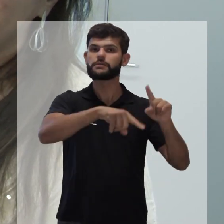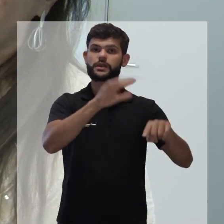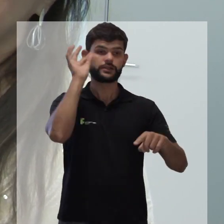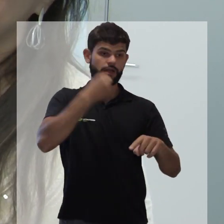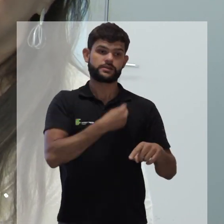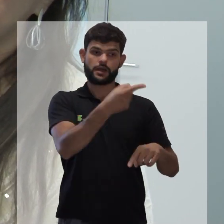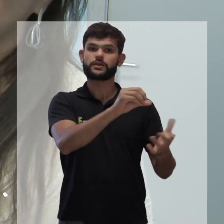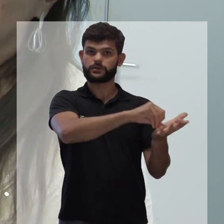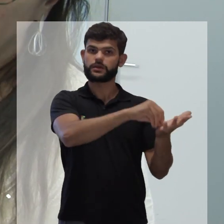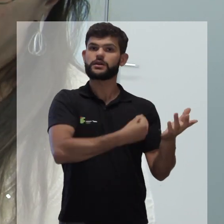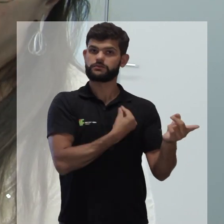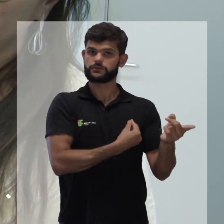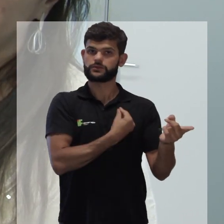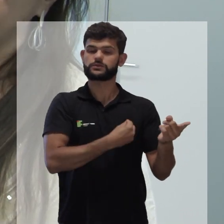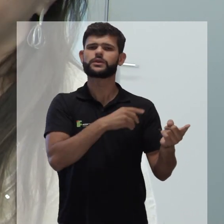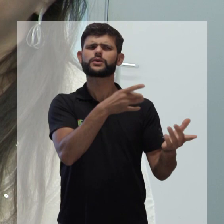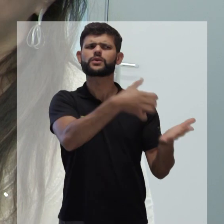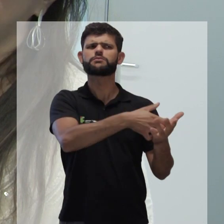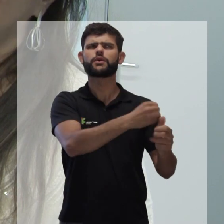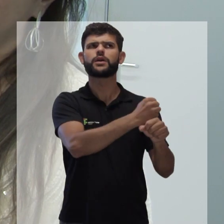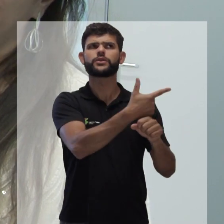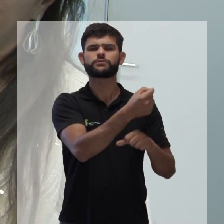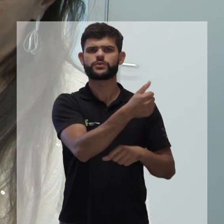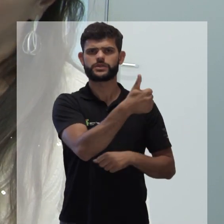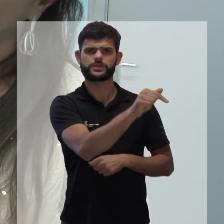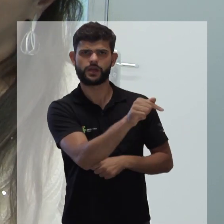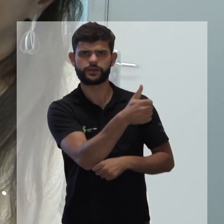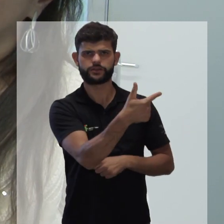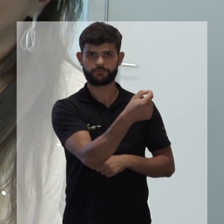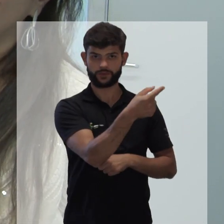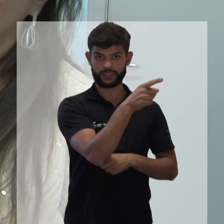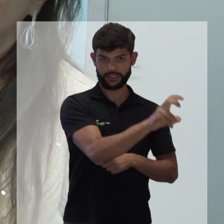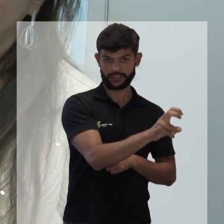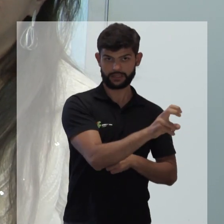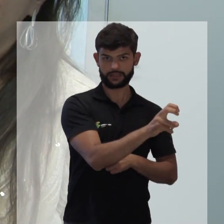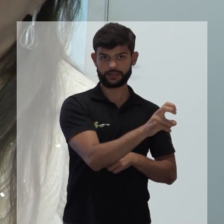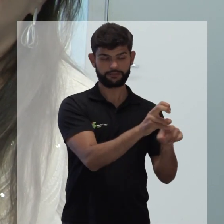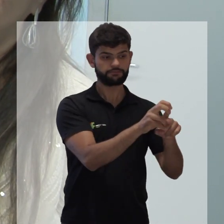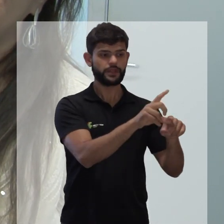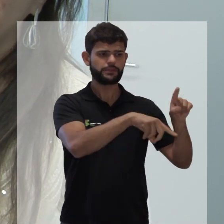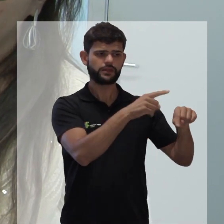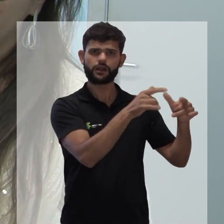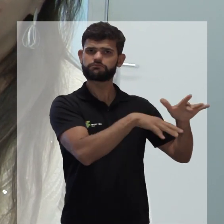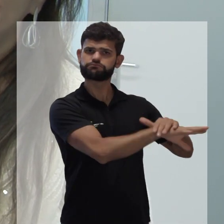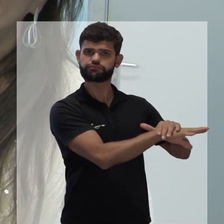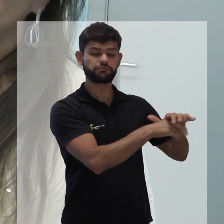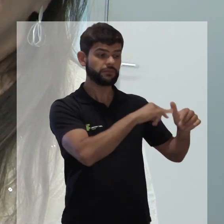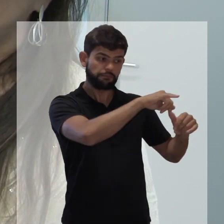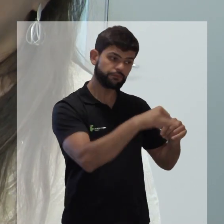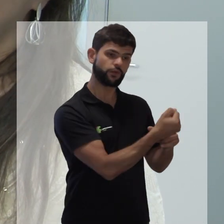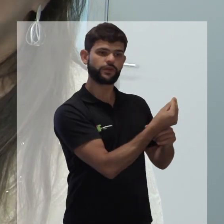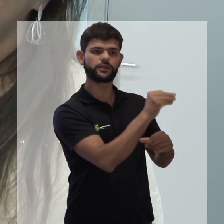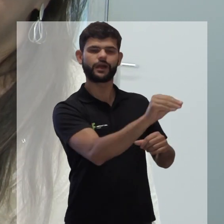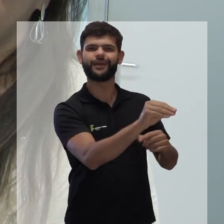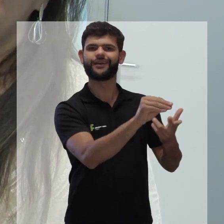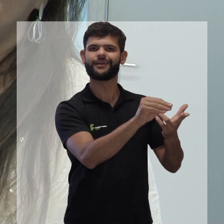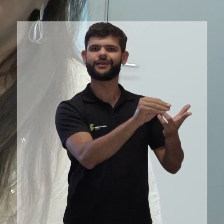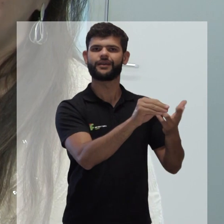os materiais que já estão no campus, que foram comprados em 2017, 2015...